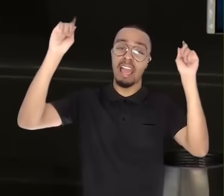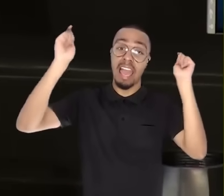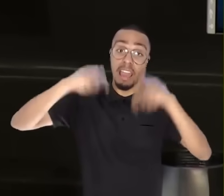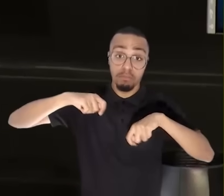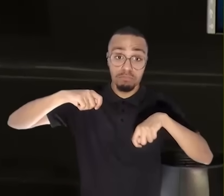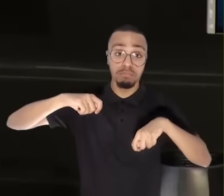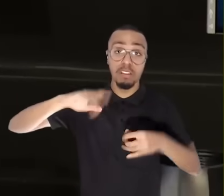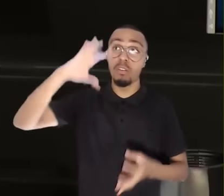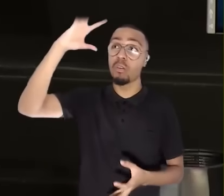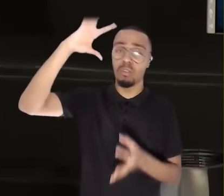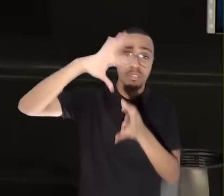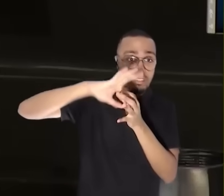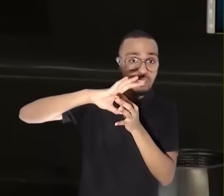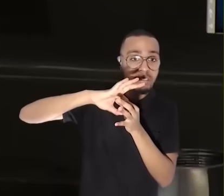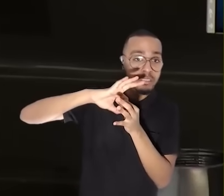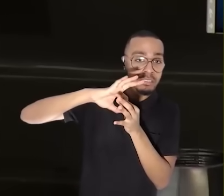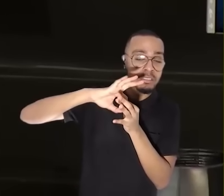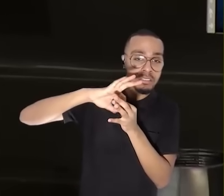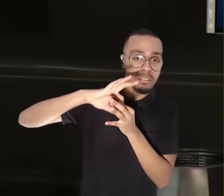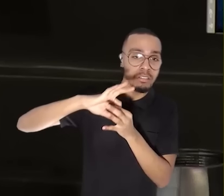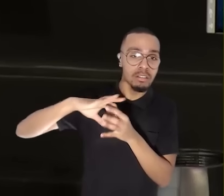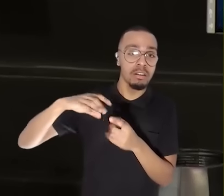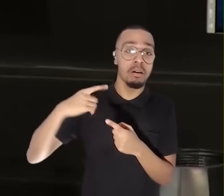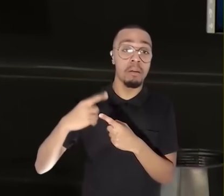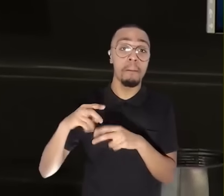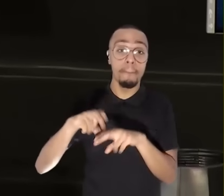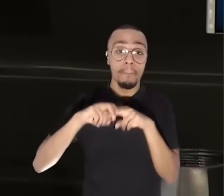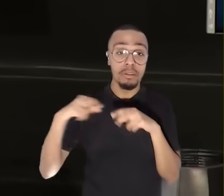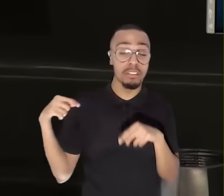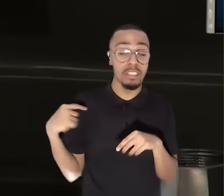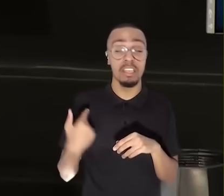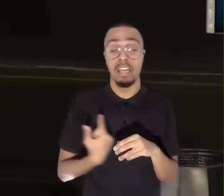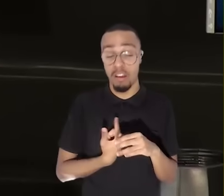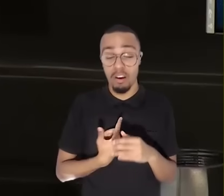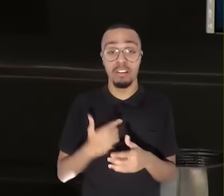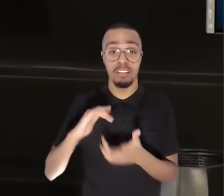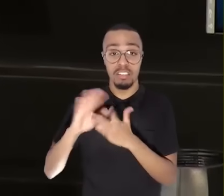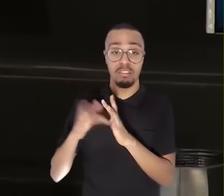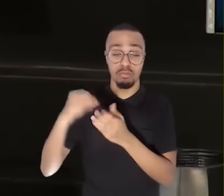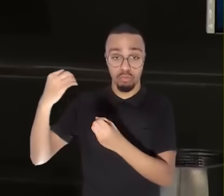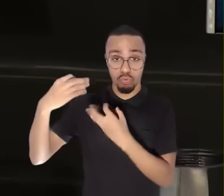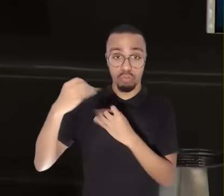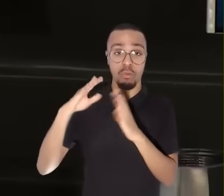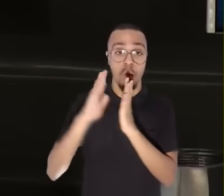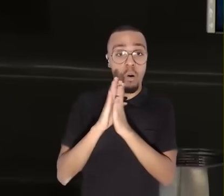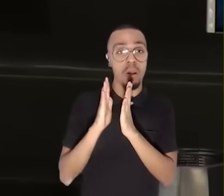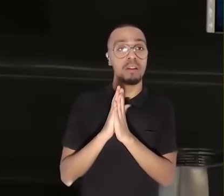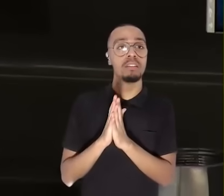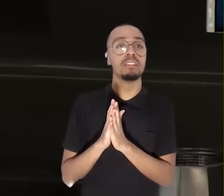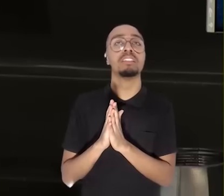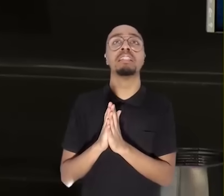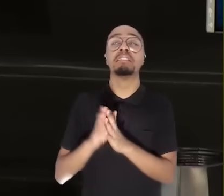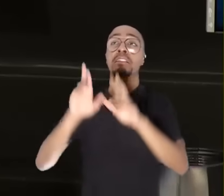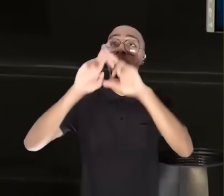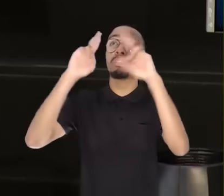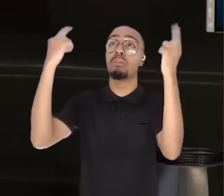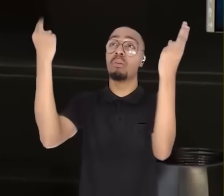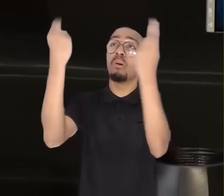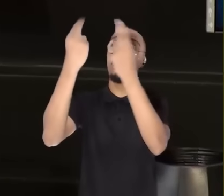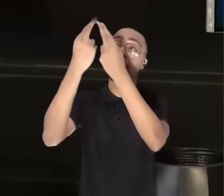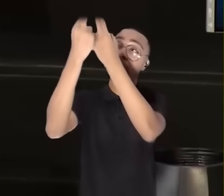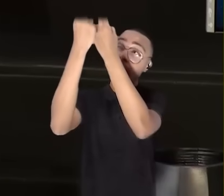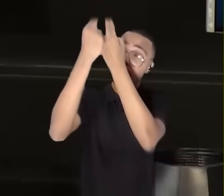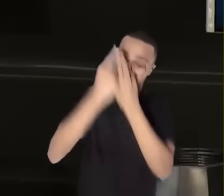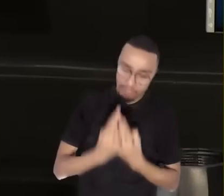A pedir o quê? Venha a nós. Venha a nós o quê? O teu reino. Traz